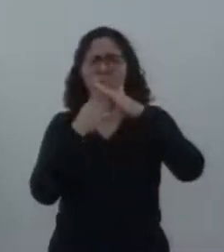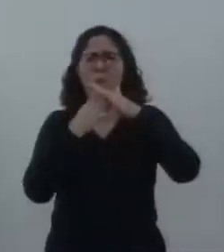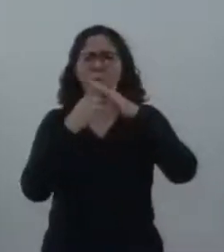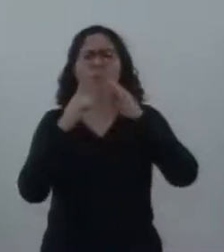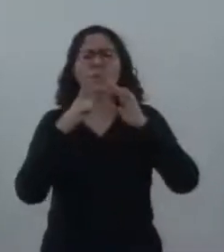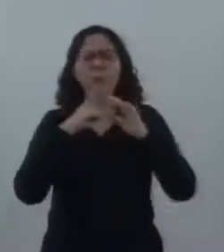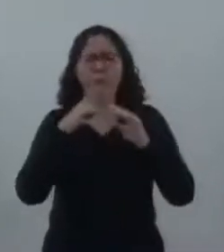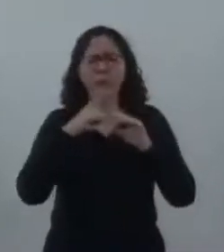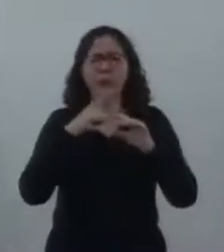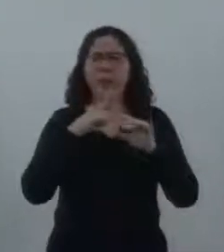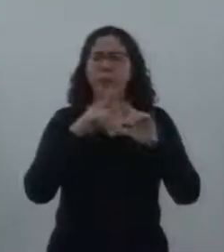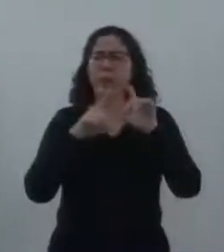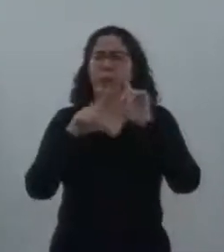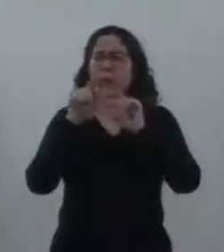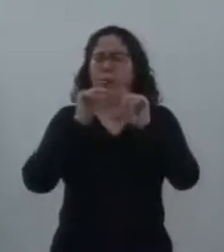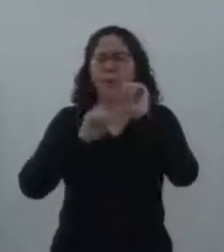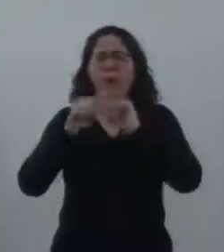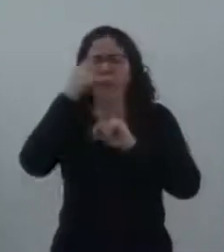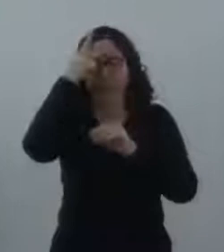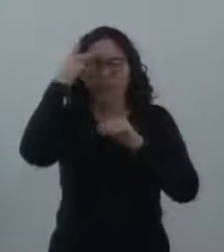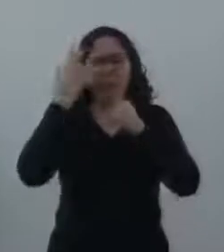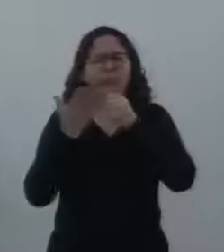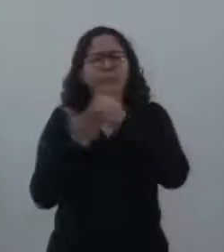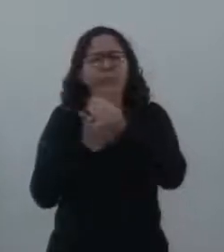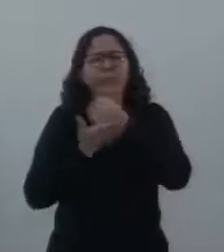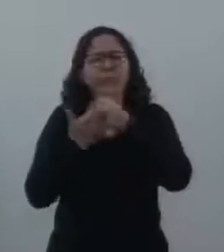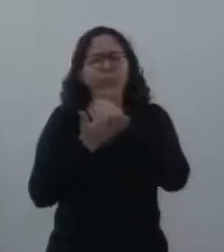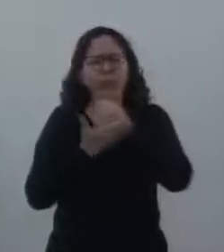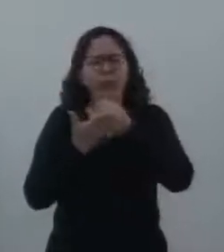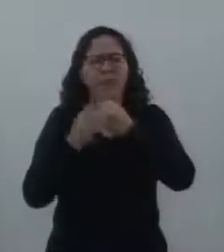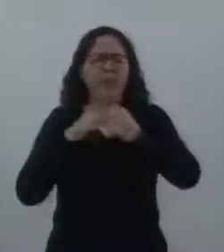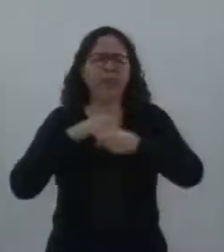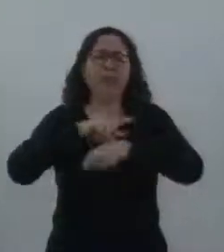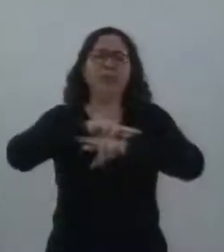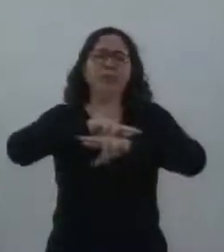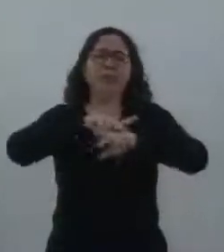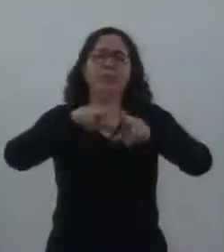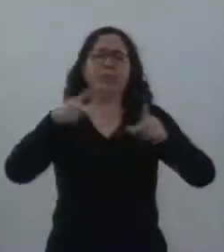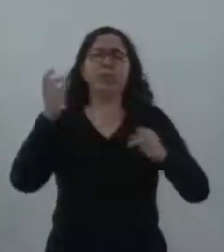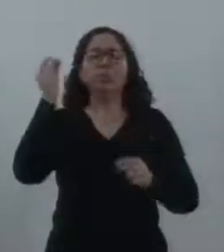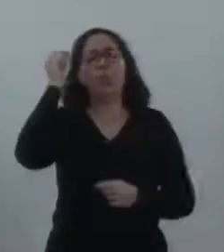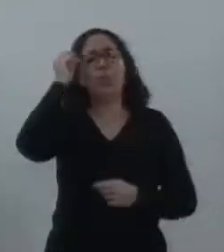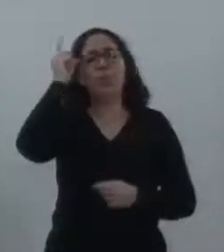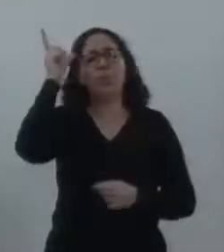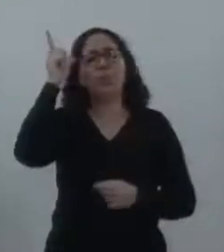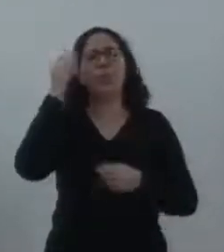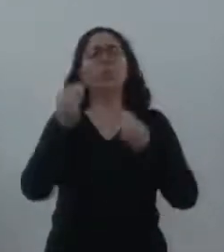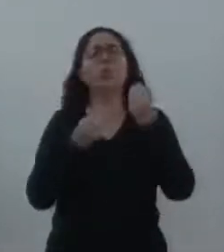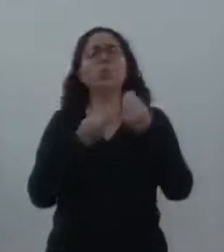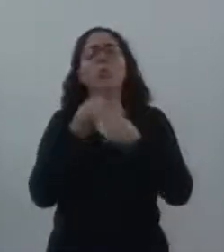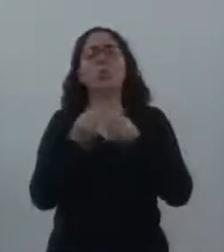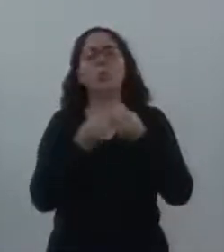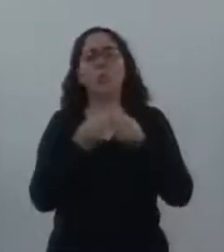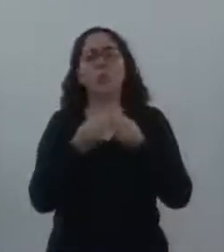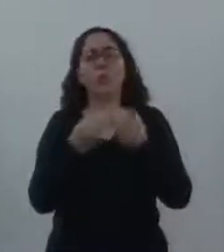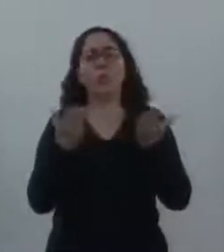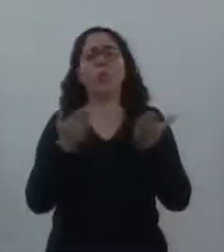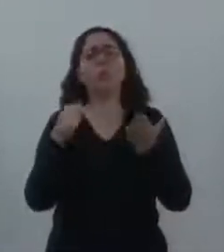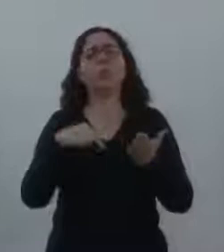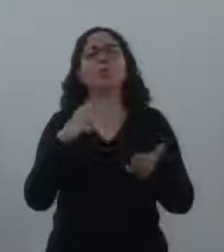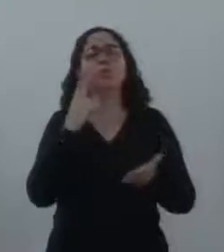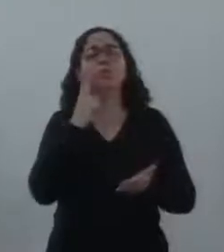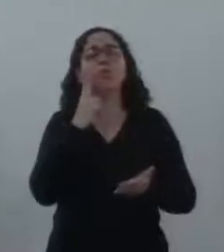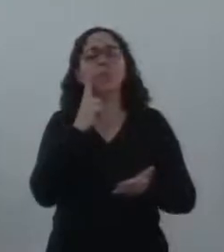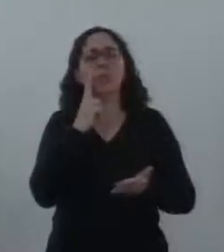política de seleção e de pessoal com base na multiculturalidade. Como que a gente vê isso hoje na nossa cidade de